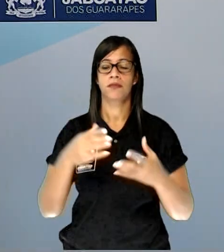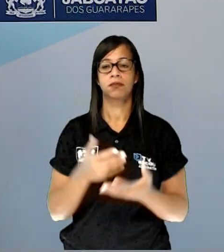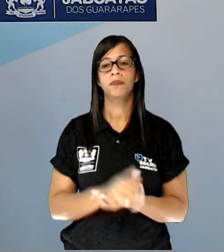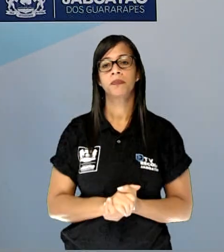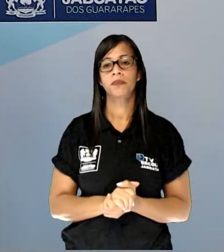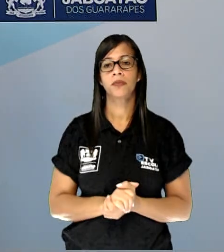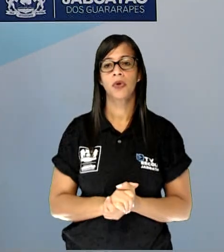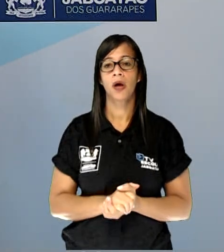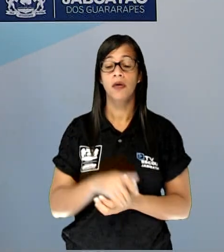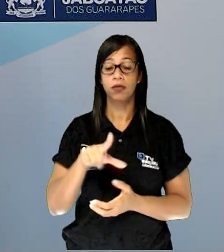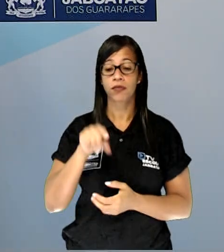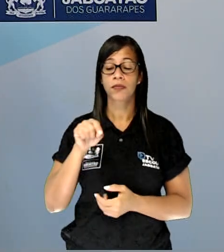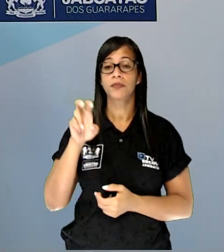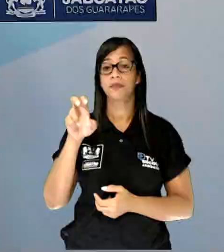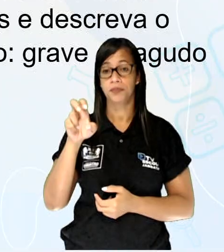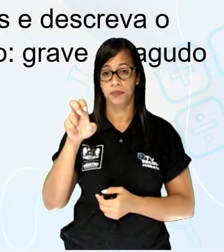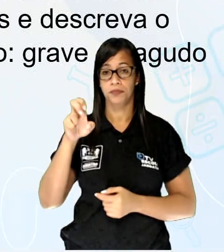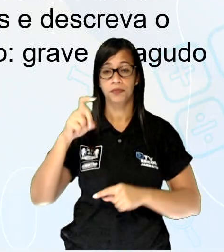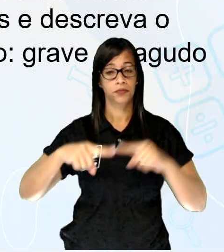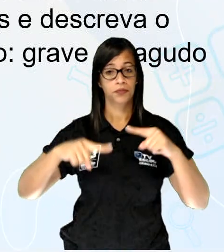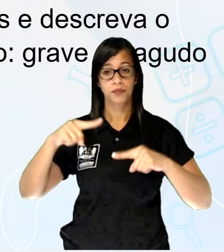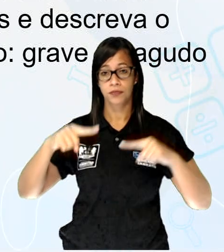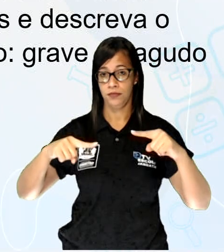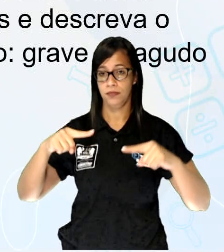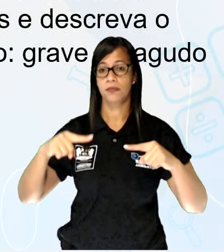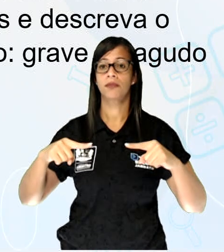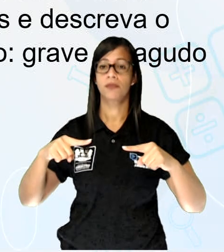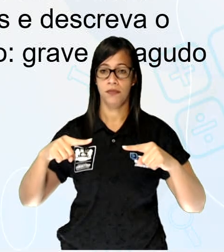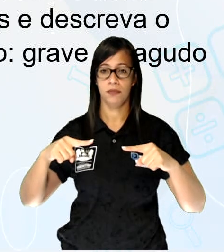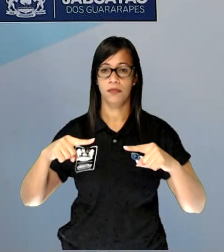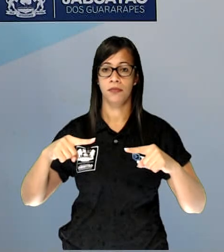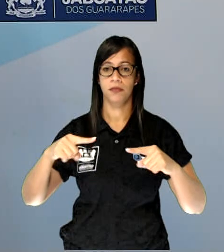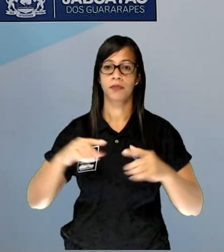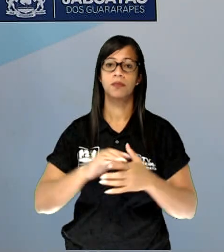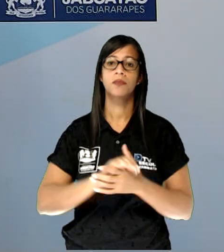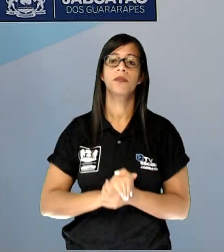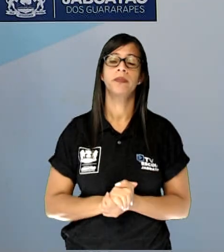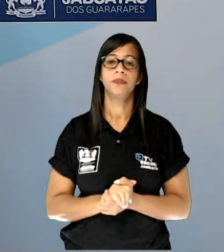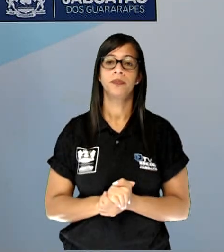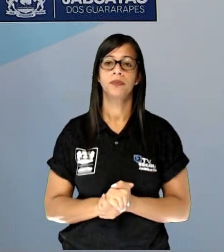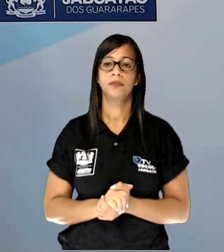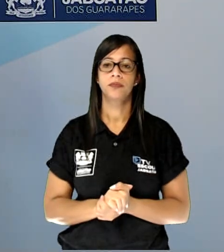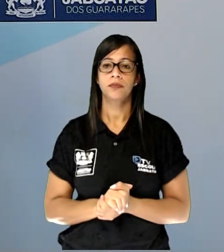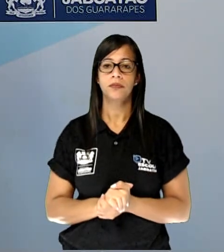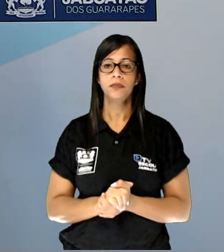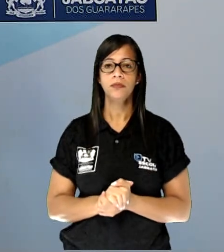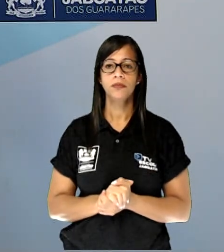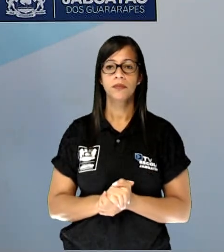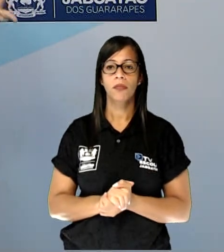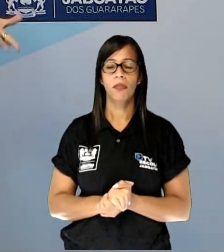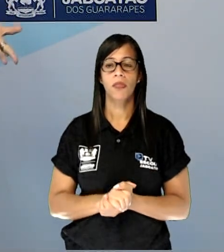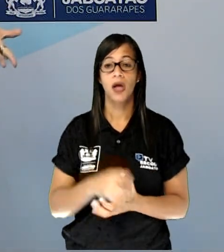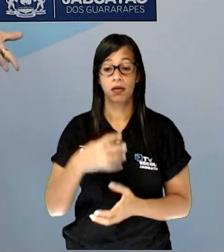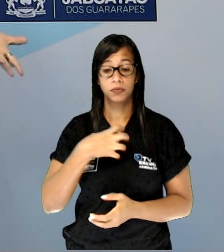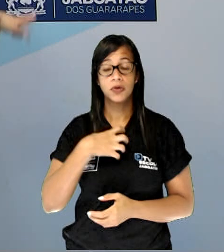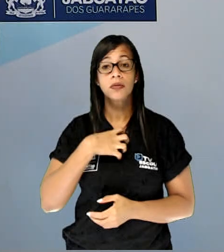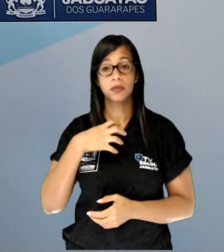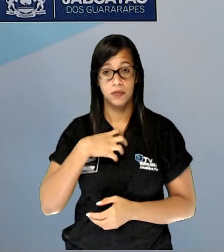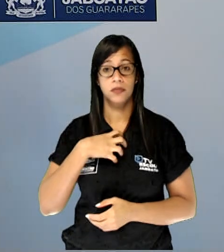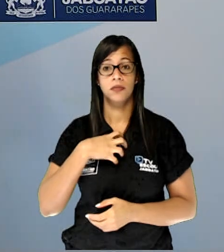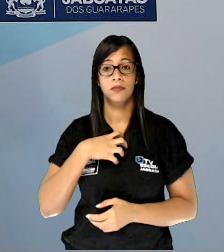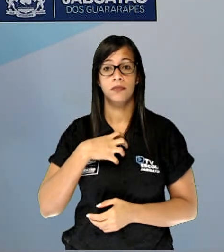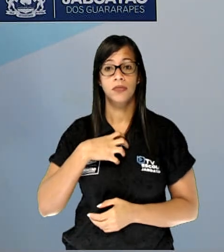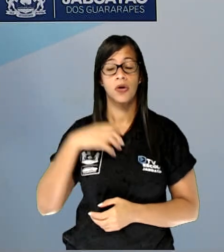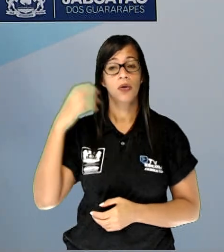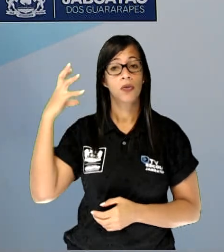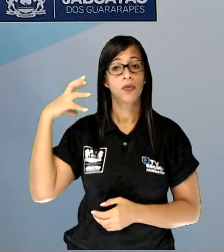escolher 5 objetos e testar o tipo de som que eles fazem. Aí vocês vão observar se são sons harmoniosos, se